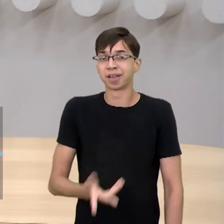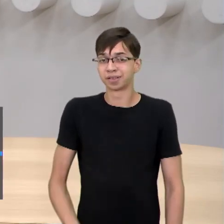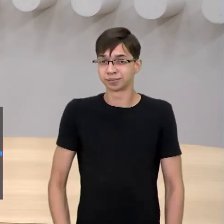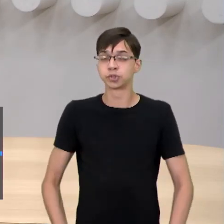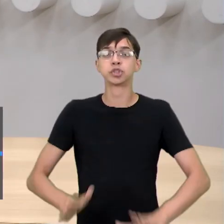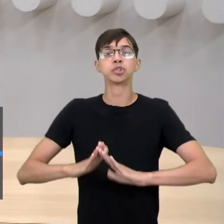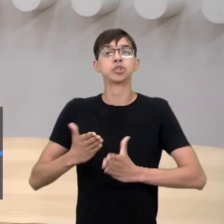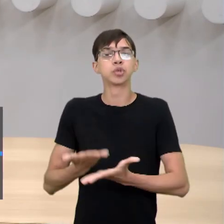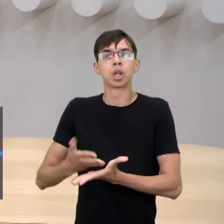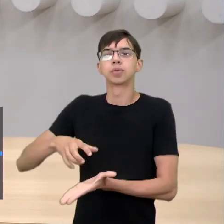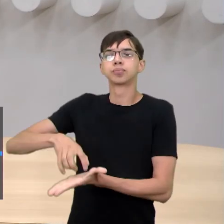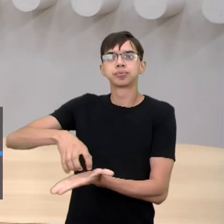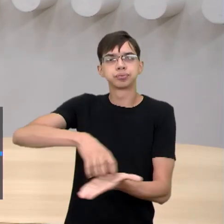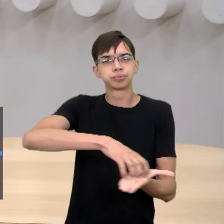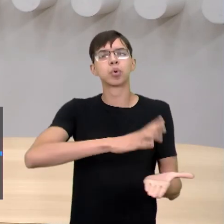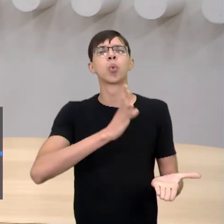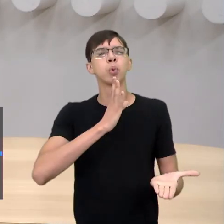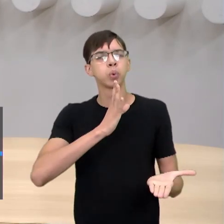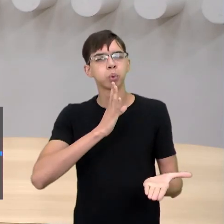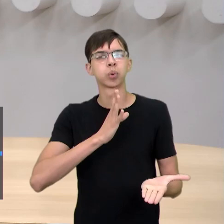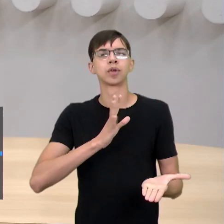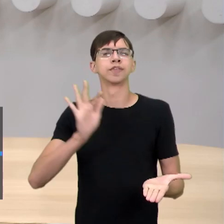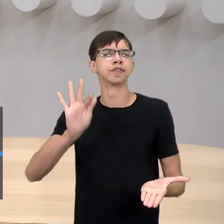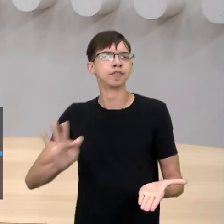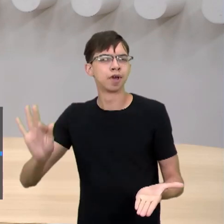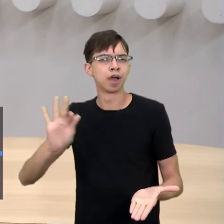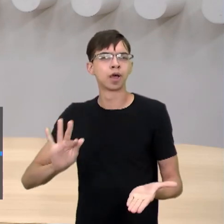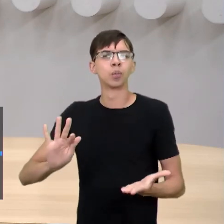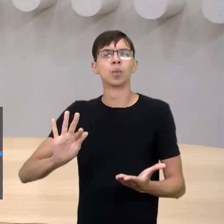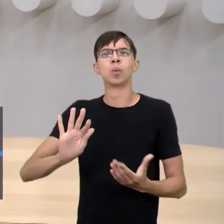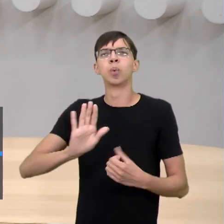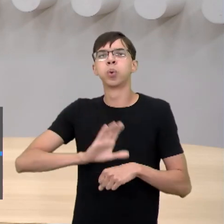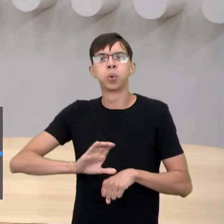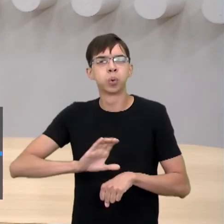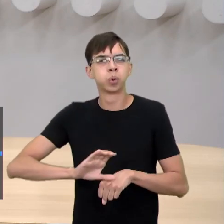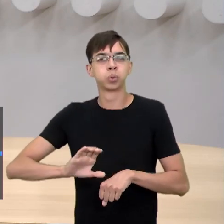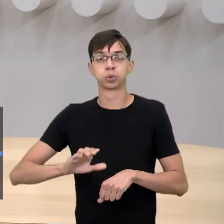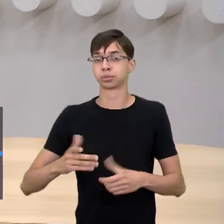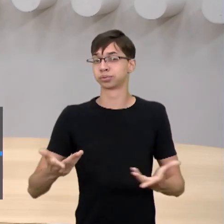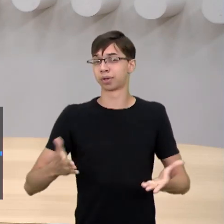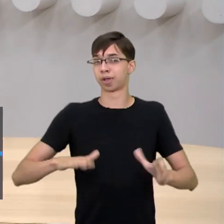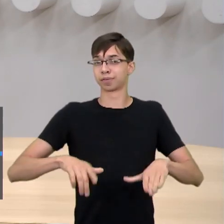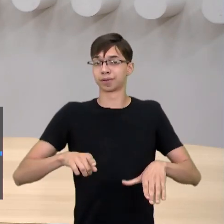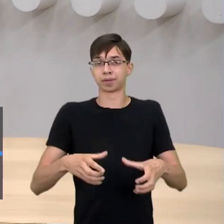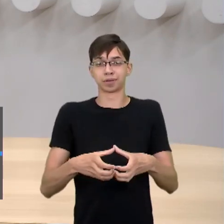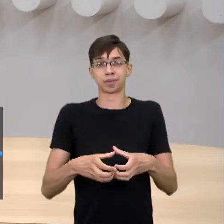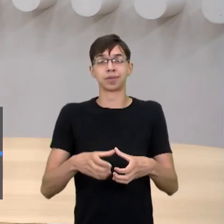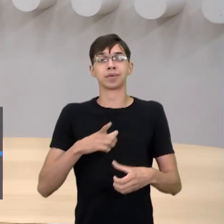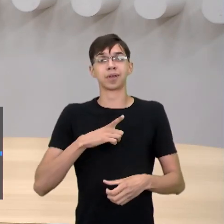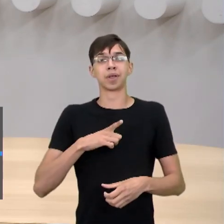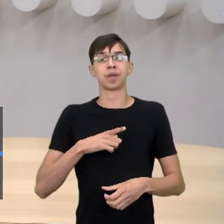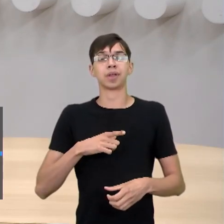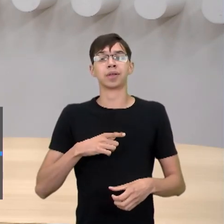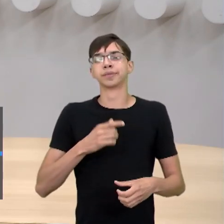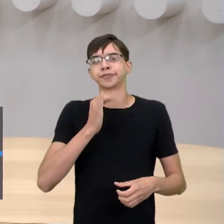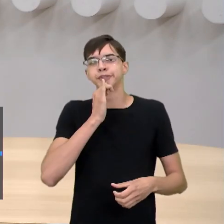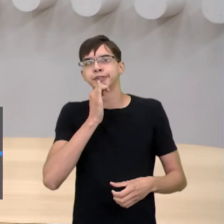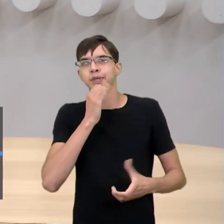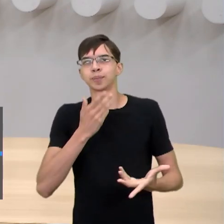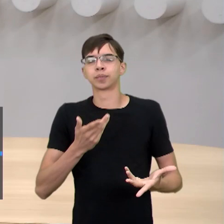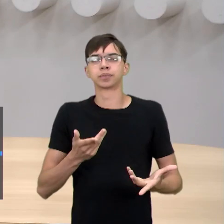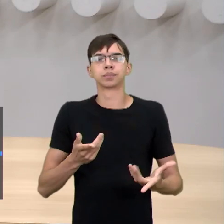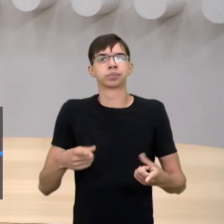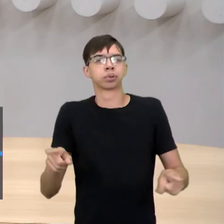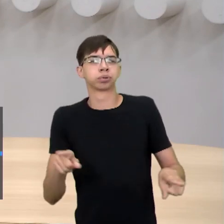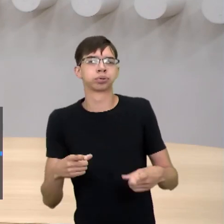escola, faculdade, curso, sei lá, se você é de uma banda, se você é um artista. Você vai passar por vários